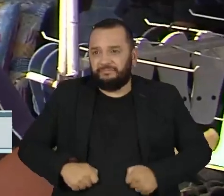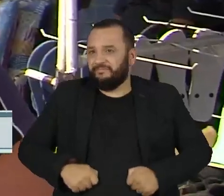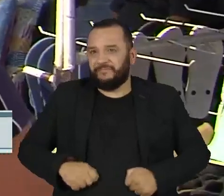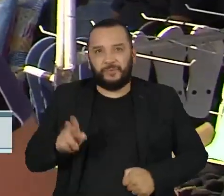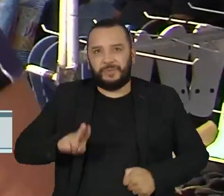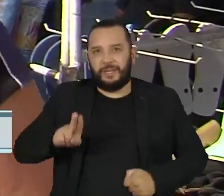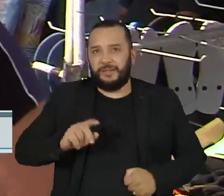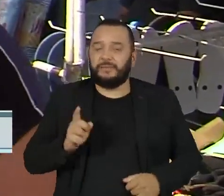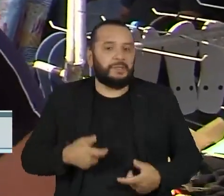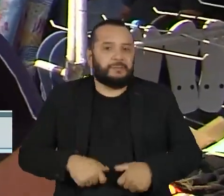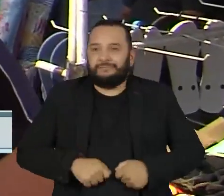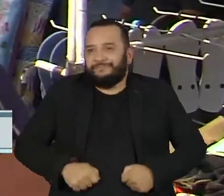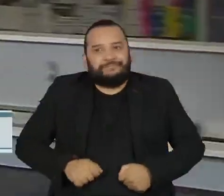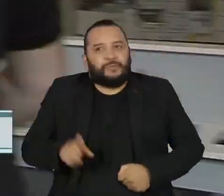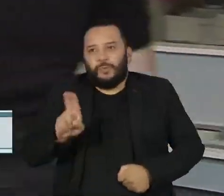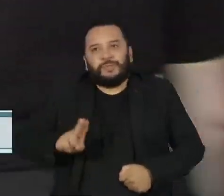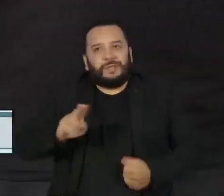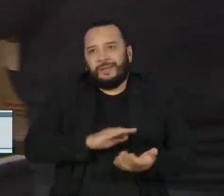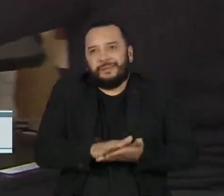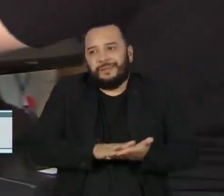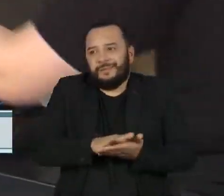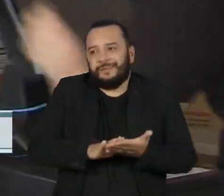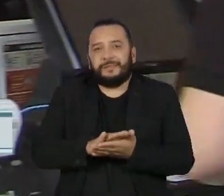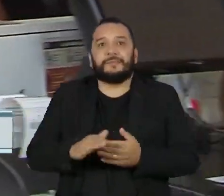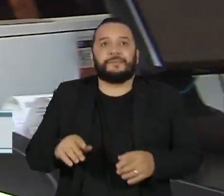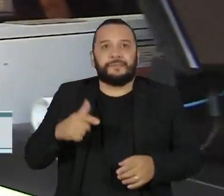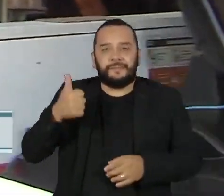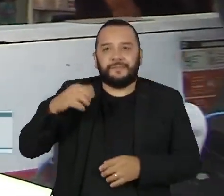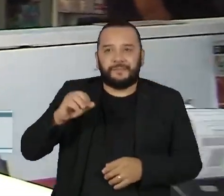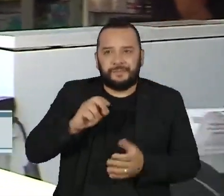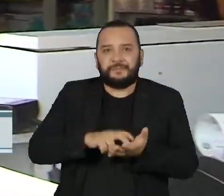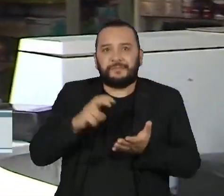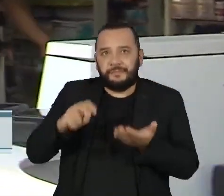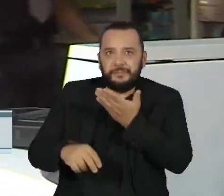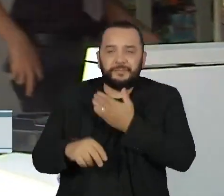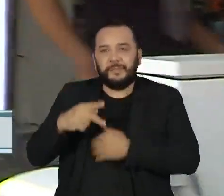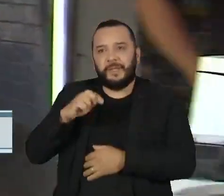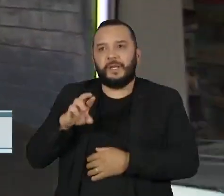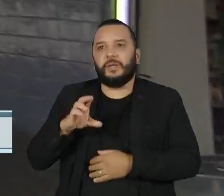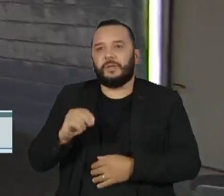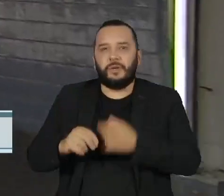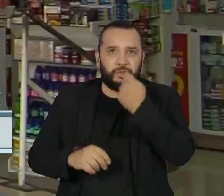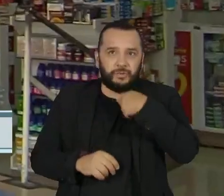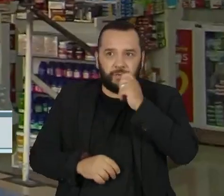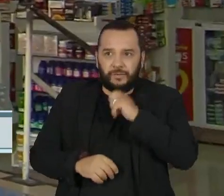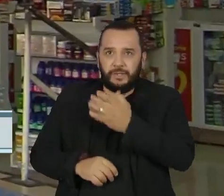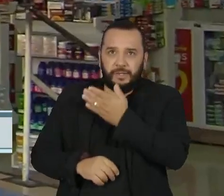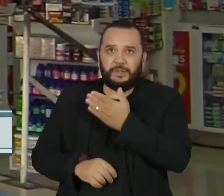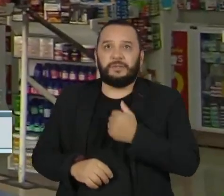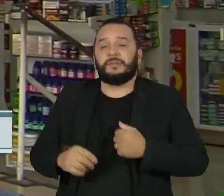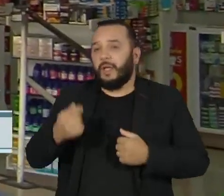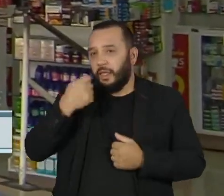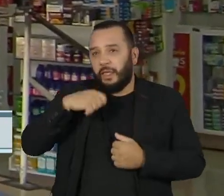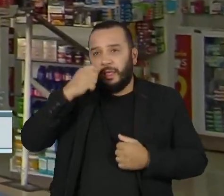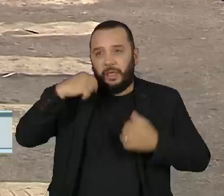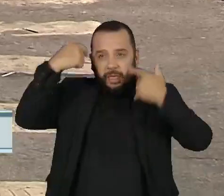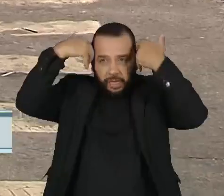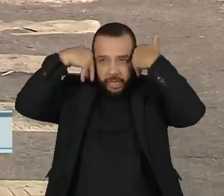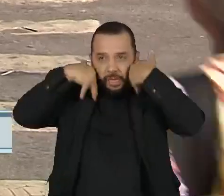só passear que nem sair com ela isso aí 10 da manhã e o Pedro já estava com uma casquinha de Sorvete na mão